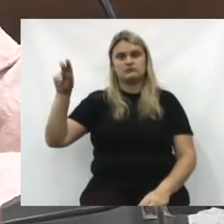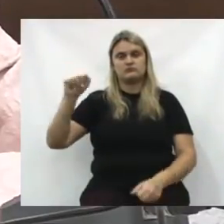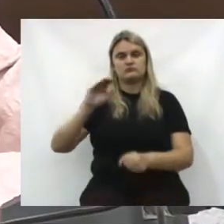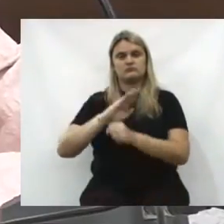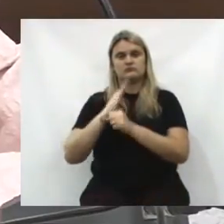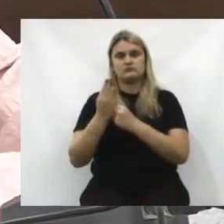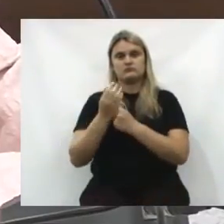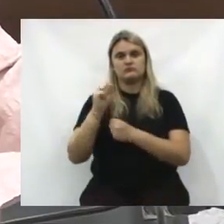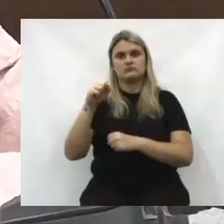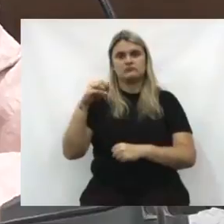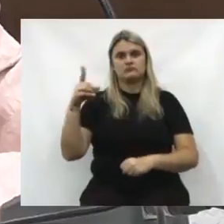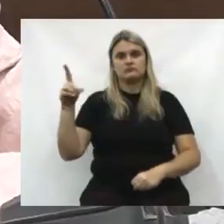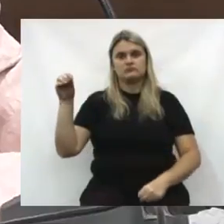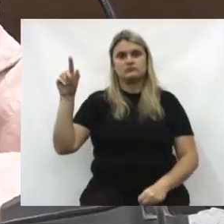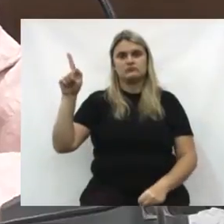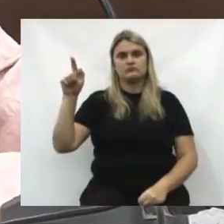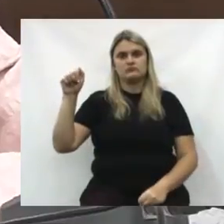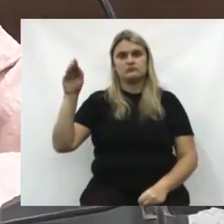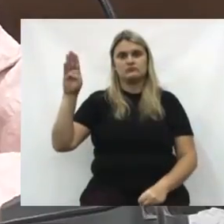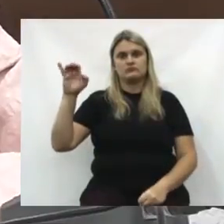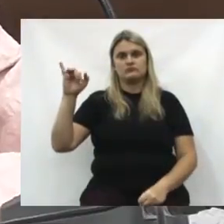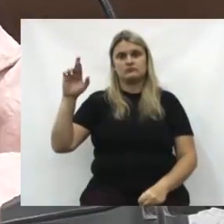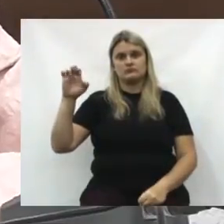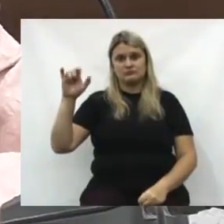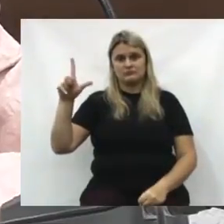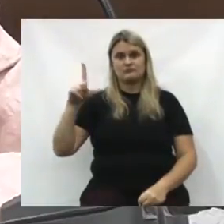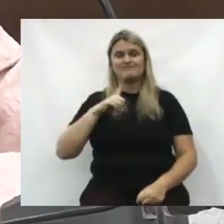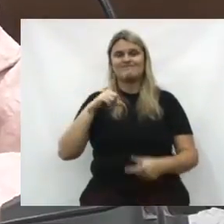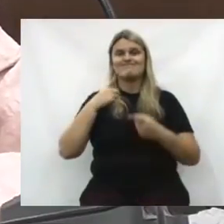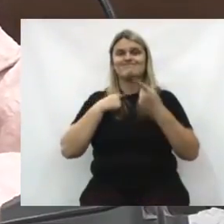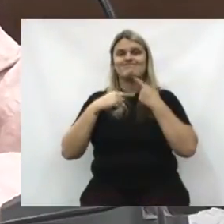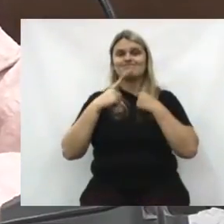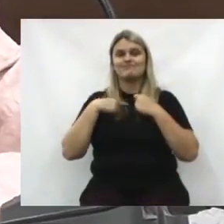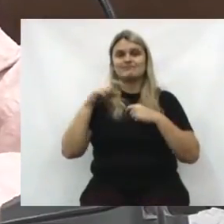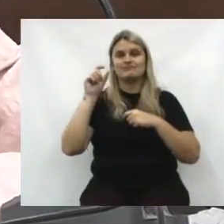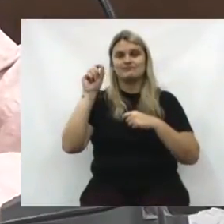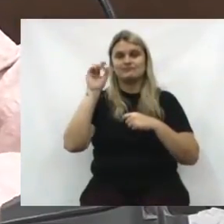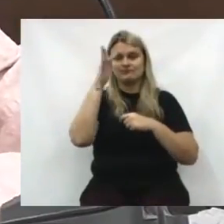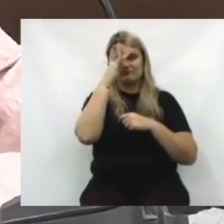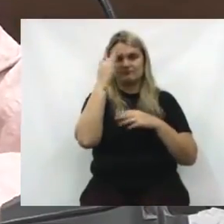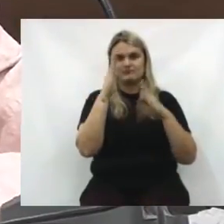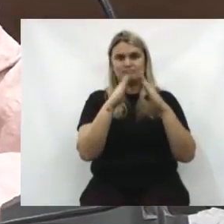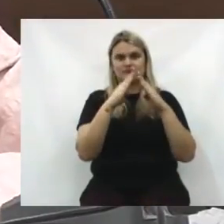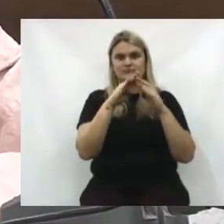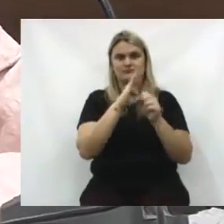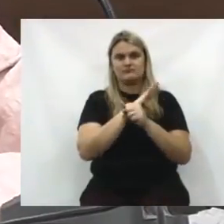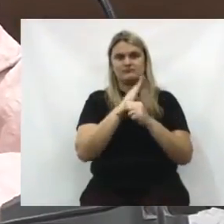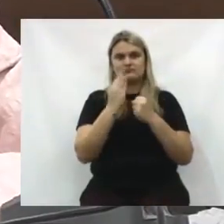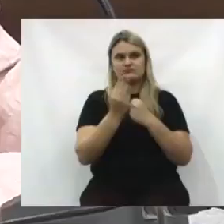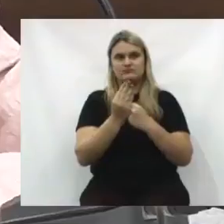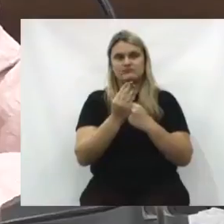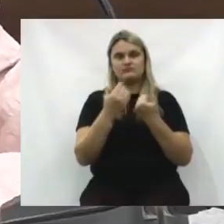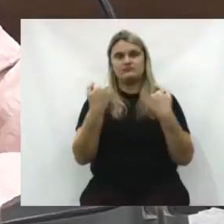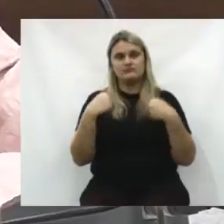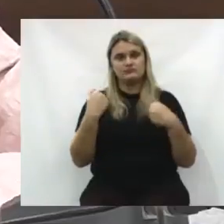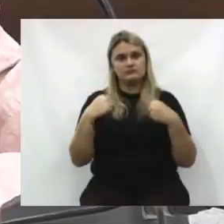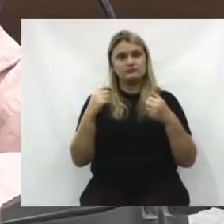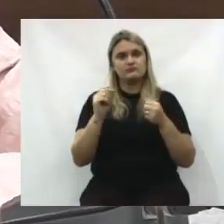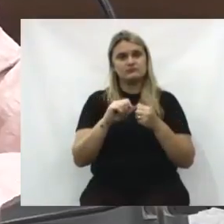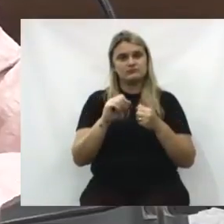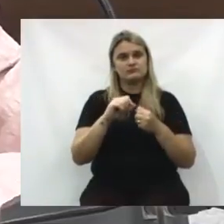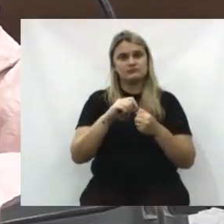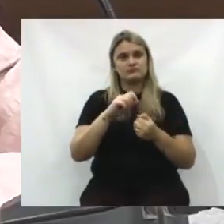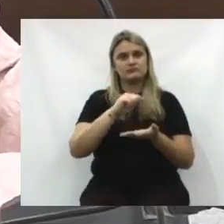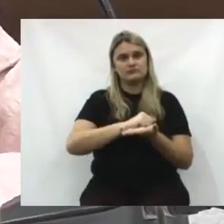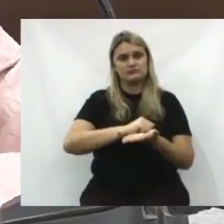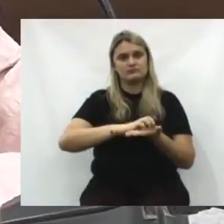Gabriel. Justificativa: é grande o anseio da população residente naquele bairro, visando